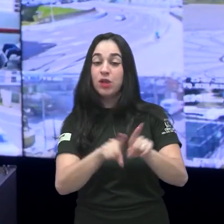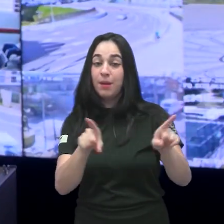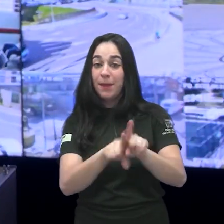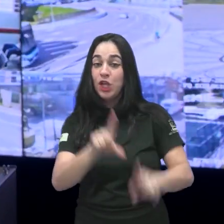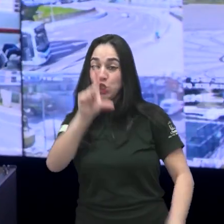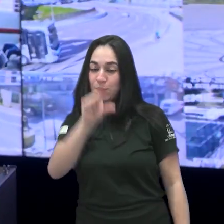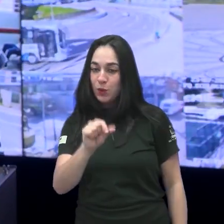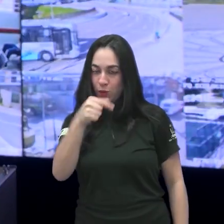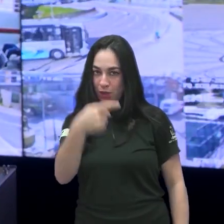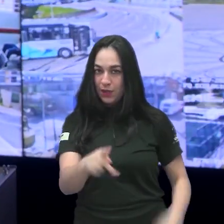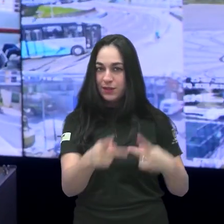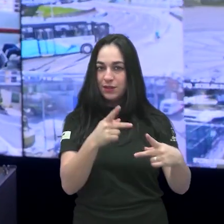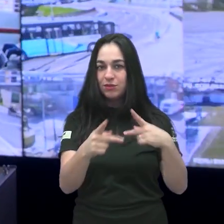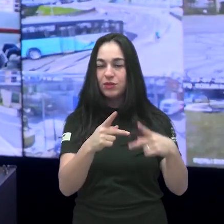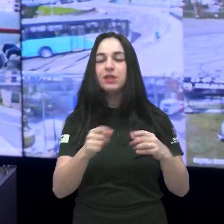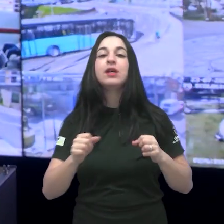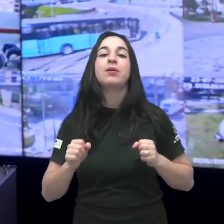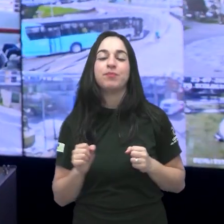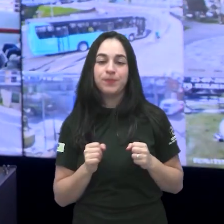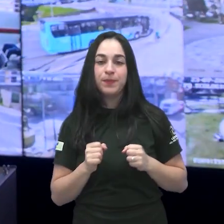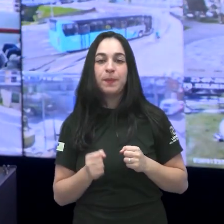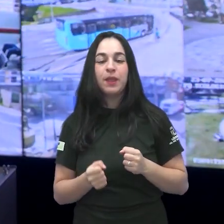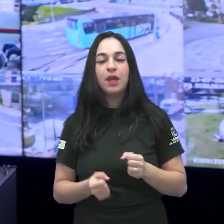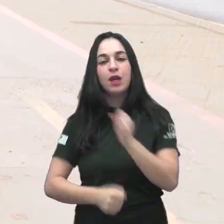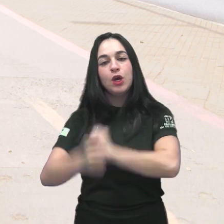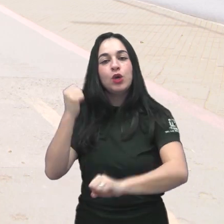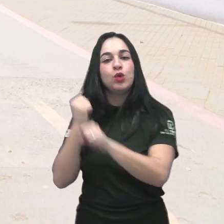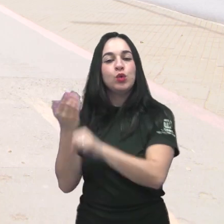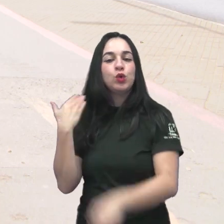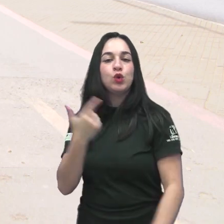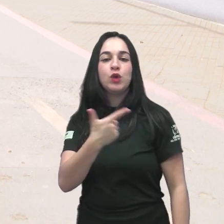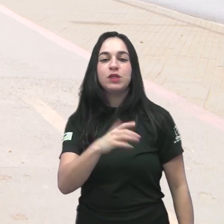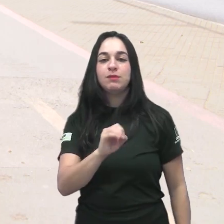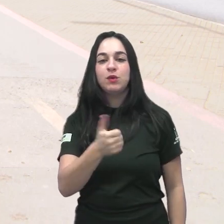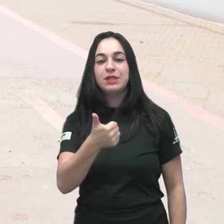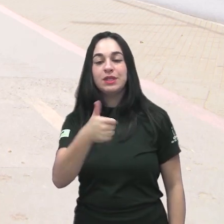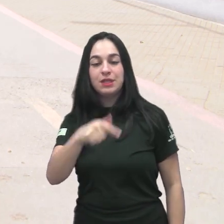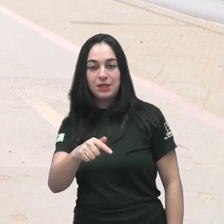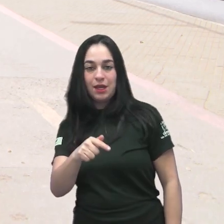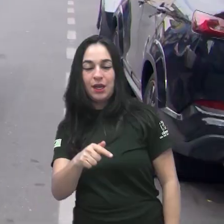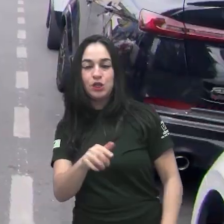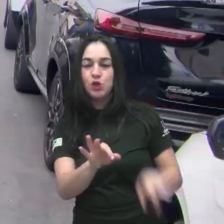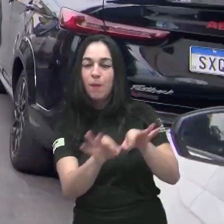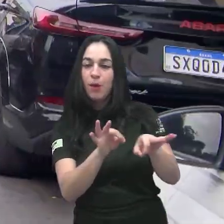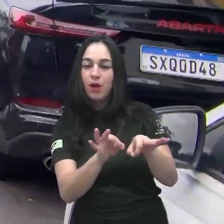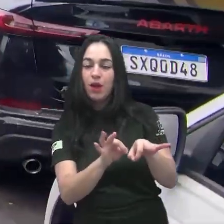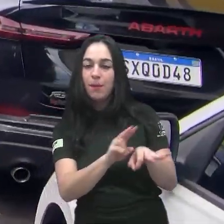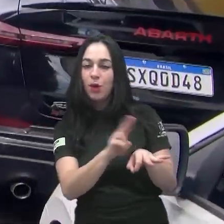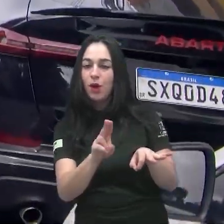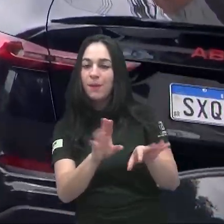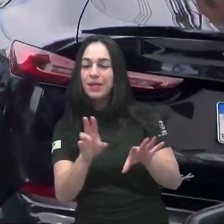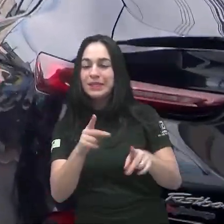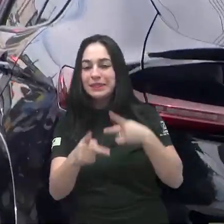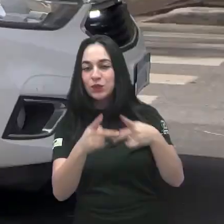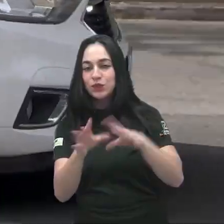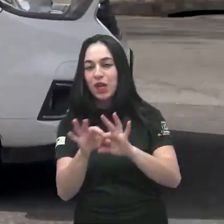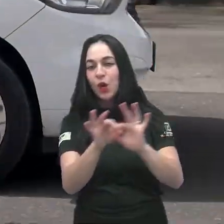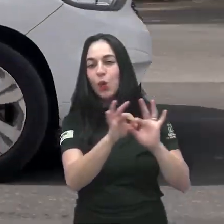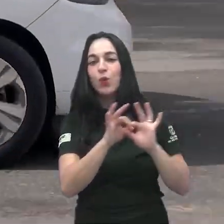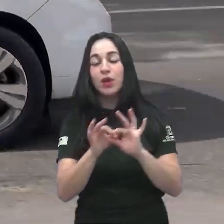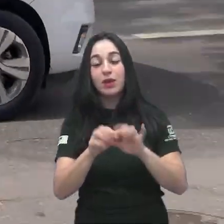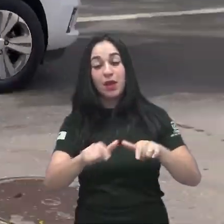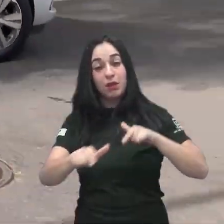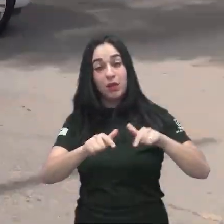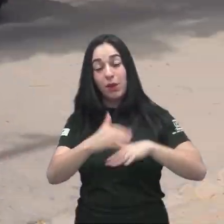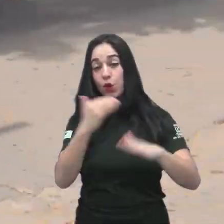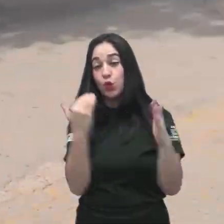e homicídios, que também vem tendo uma redução aqui em São José dos Campos. Criado em 2017, o programa São José Unida promove